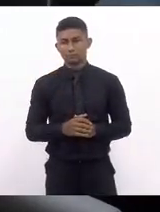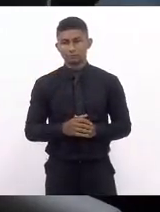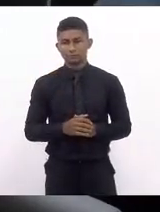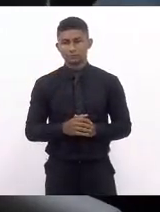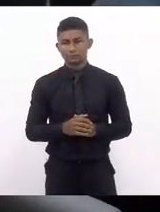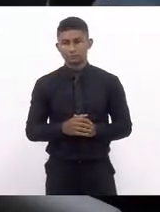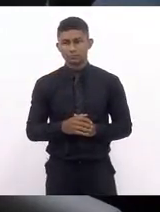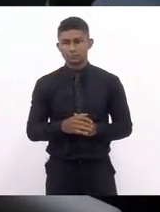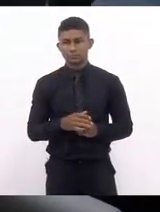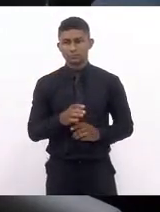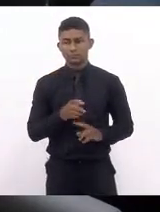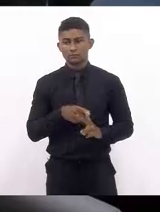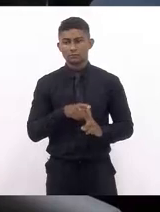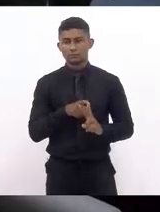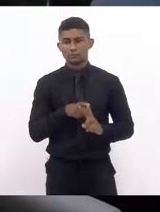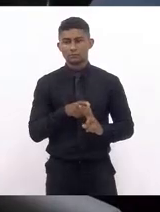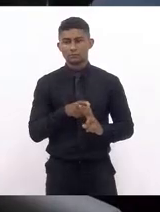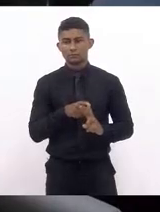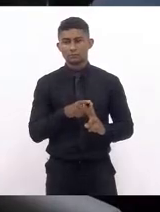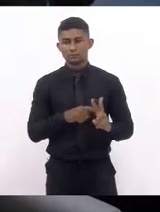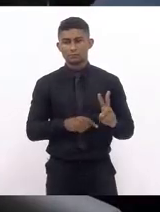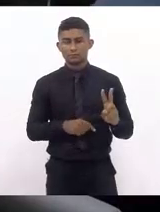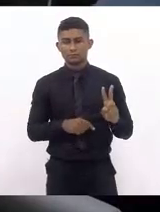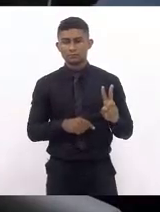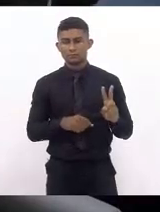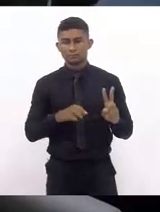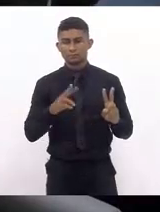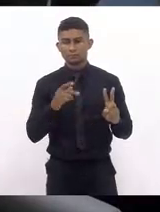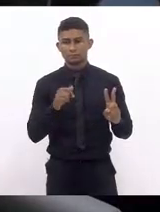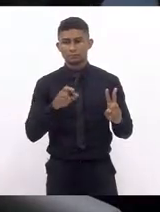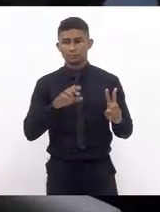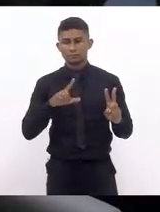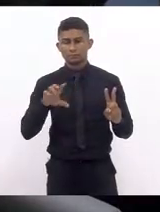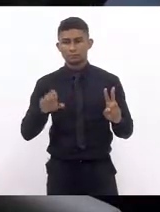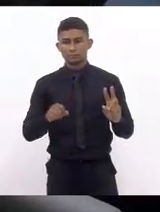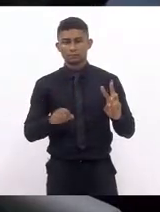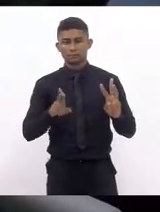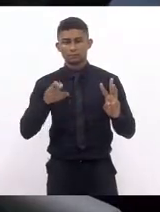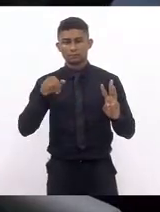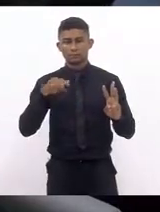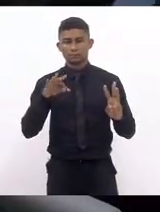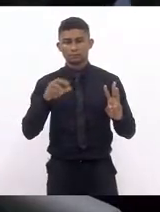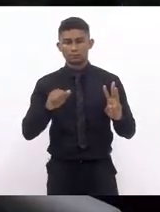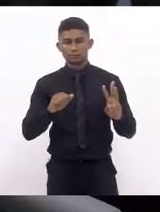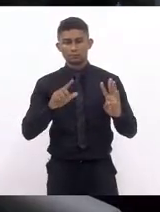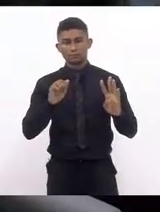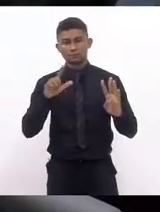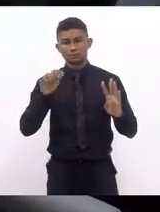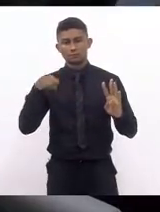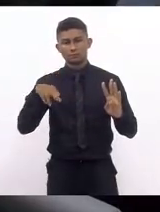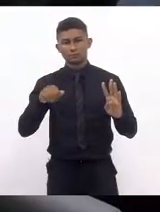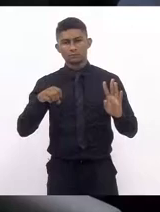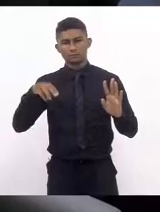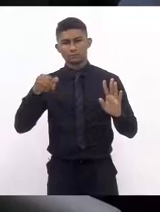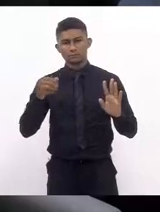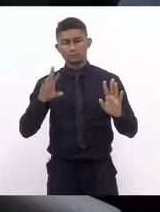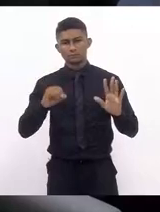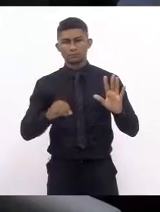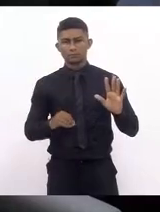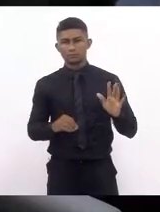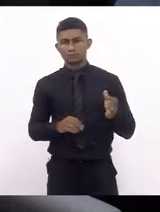Marcelo Dino Daniel Sales Renata Alana Marcus